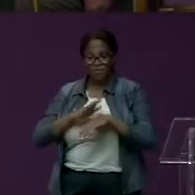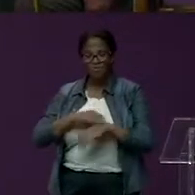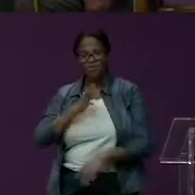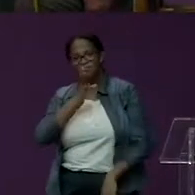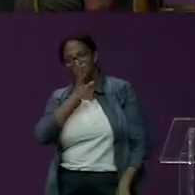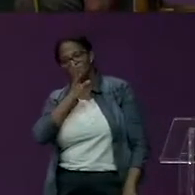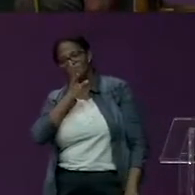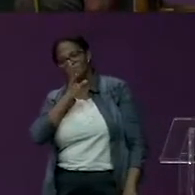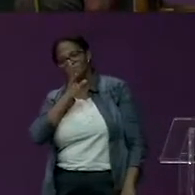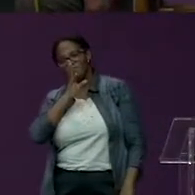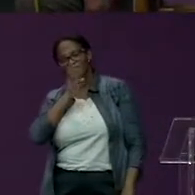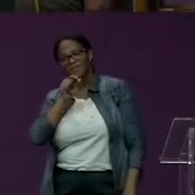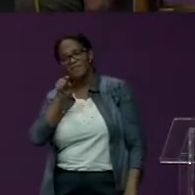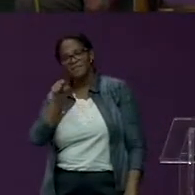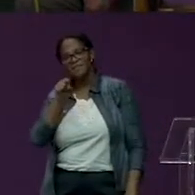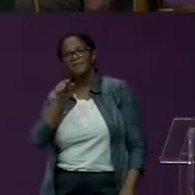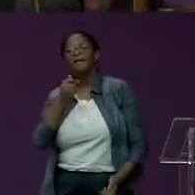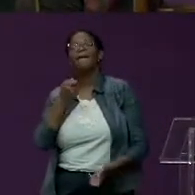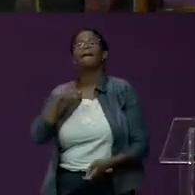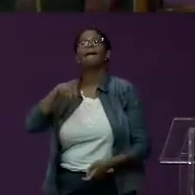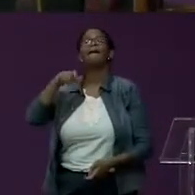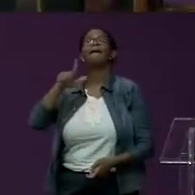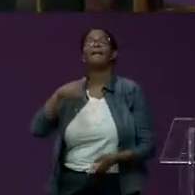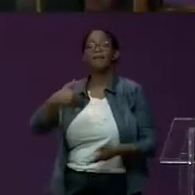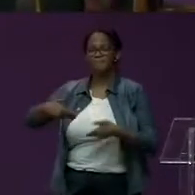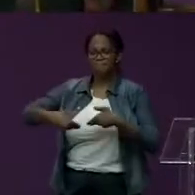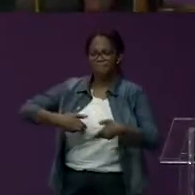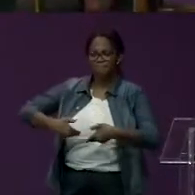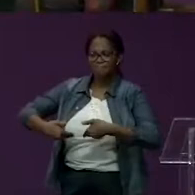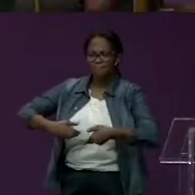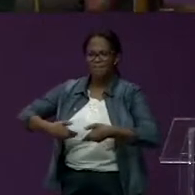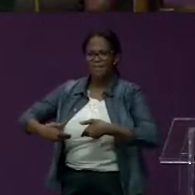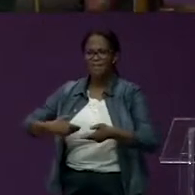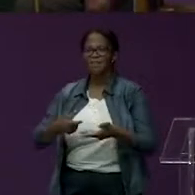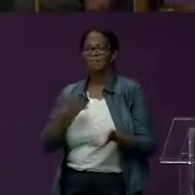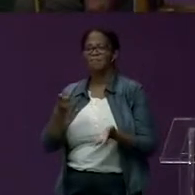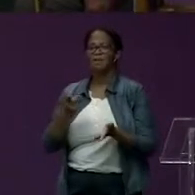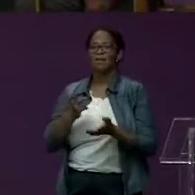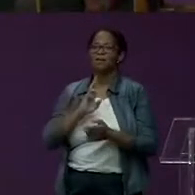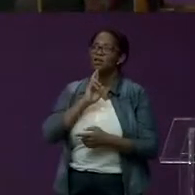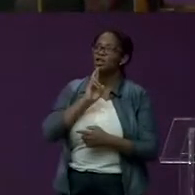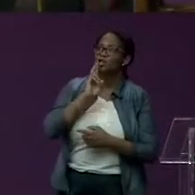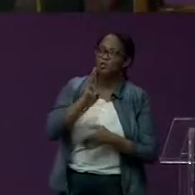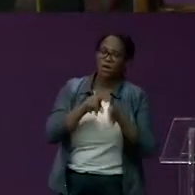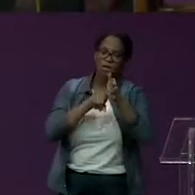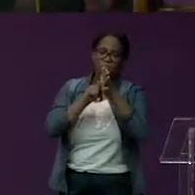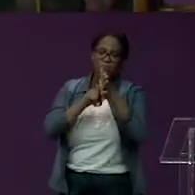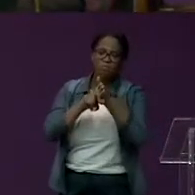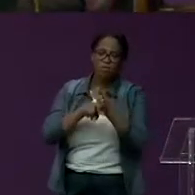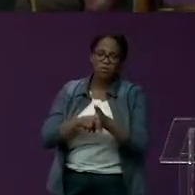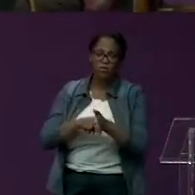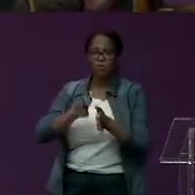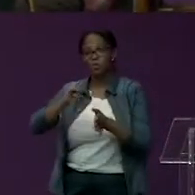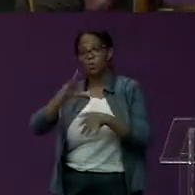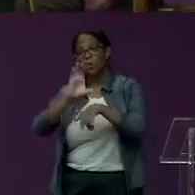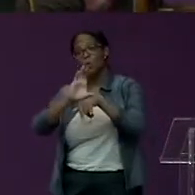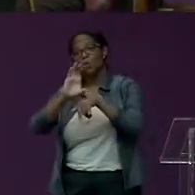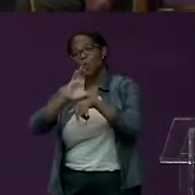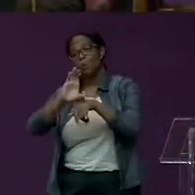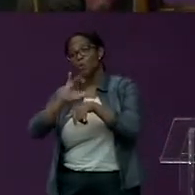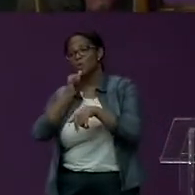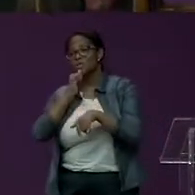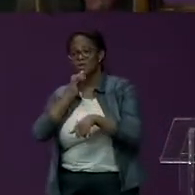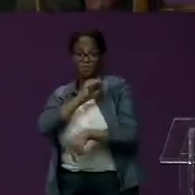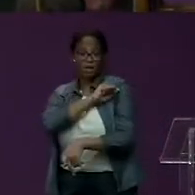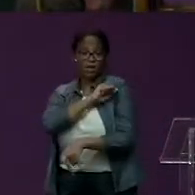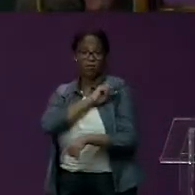né, quem recebe ou o tratamento, o resultado de uma pesquisa da Fiocruz, um curso como é o estudante